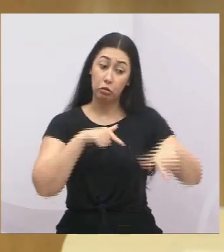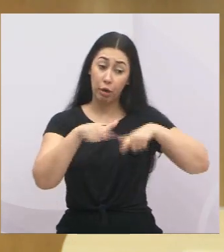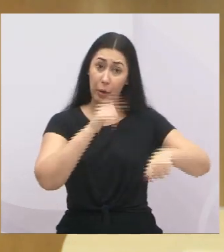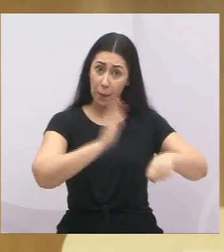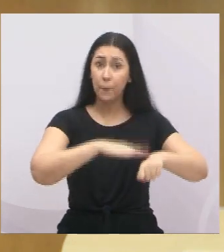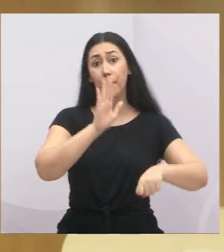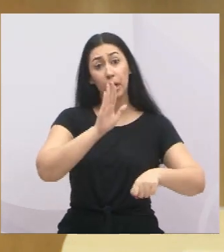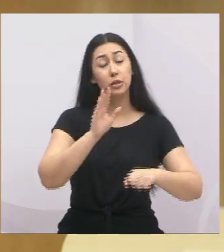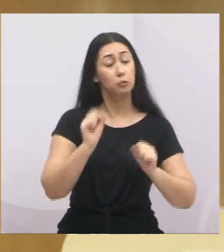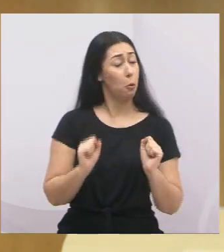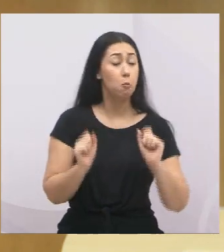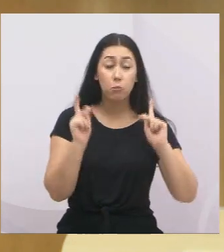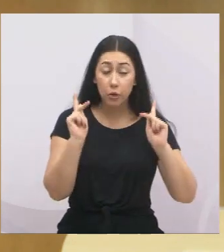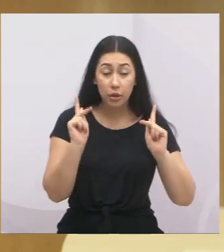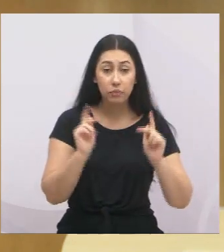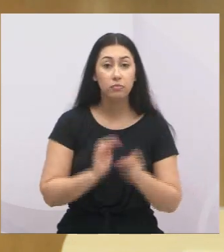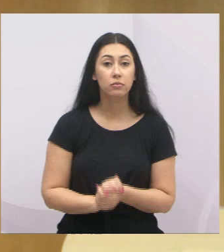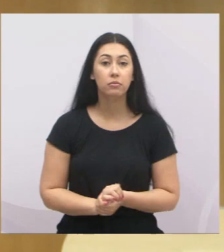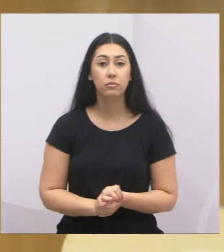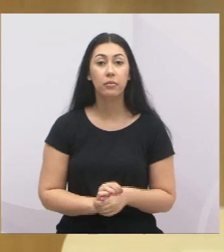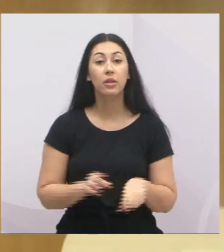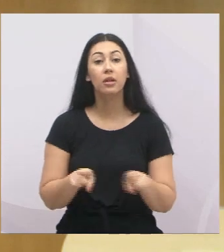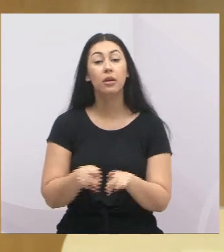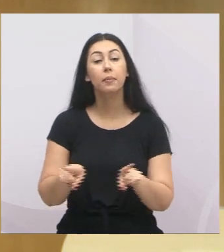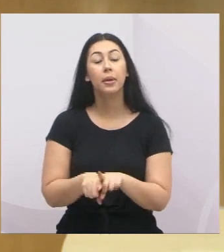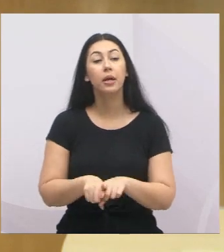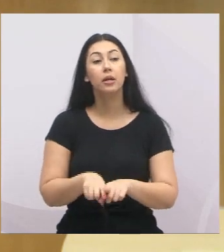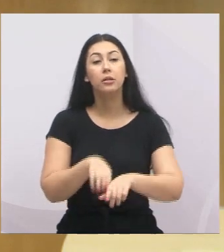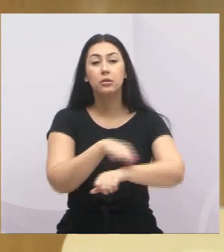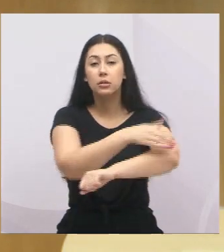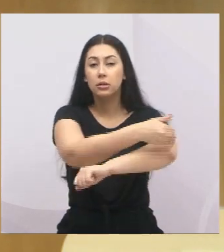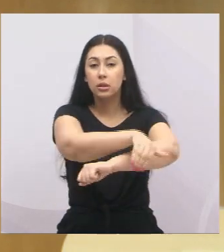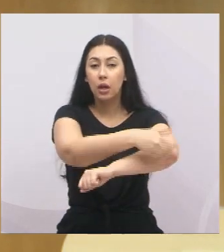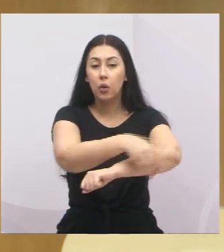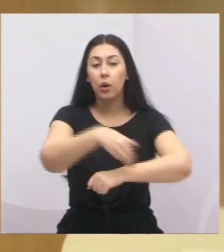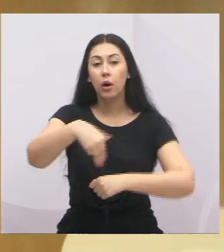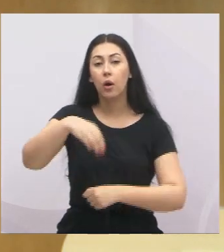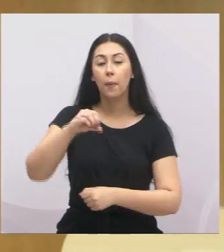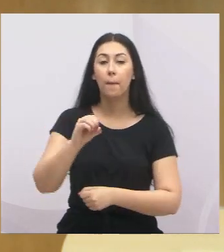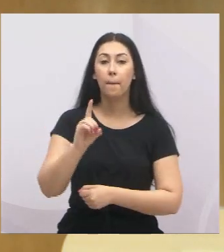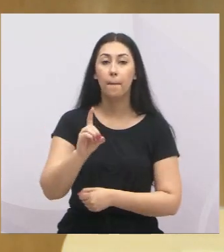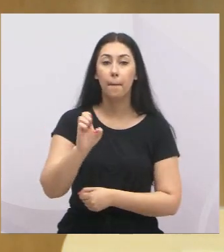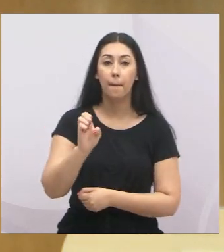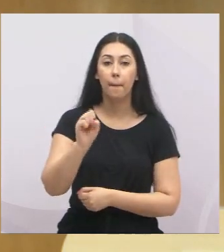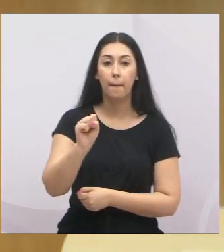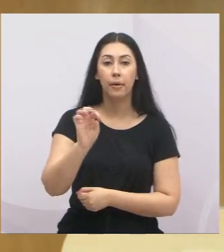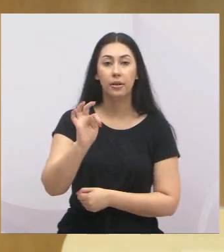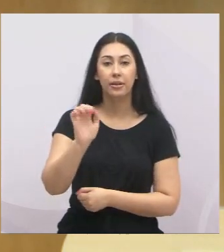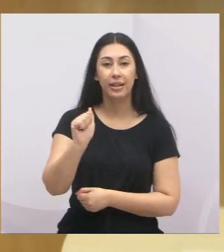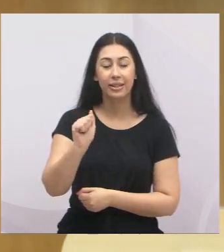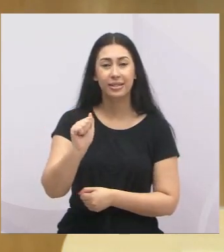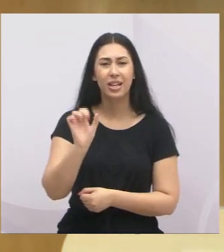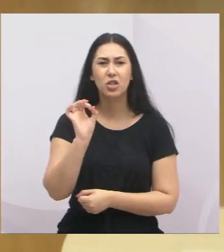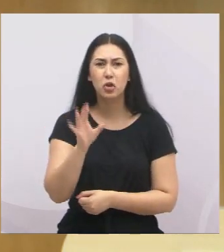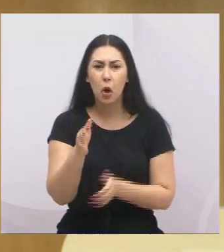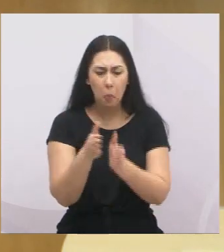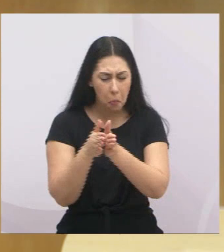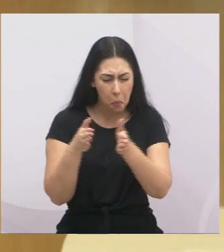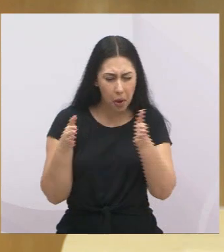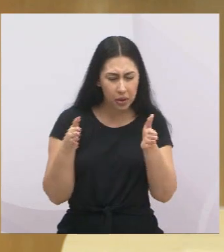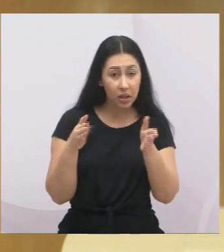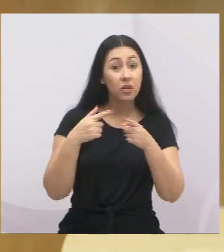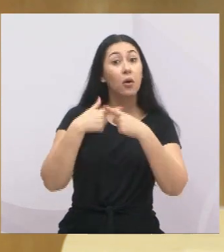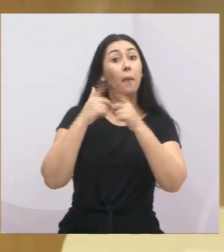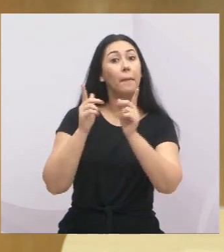Ótimo. E também, na rua Modesta Barrios, é um trecho só que passa o ônibus,